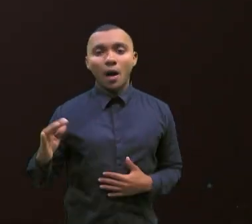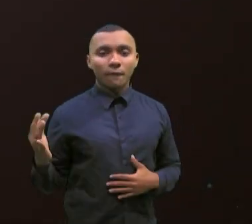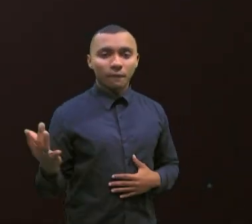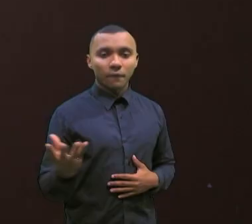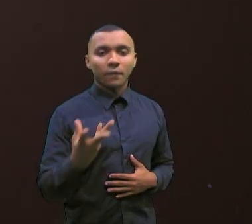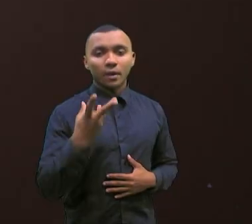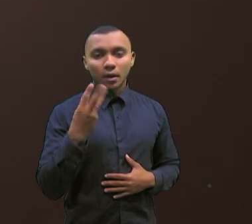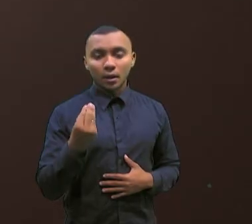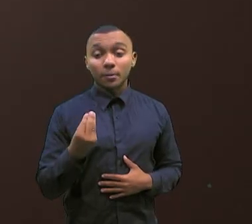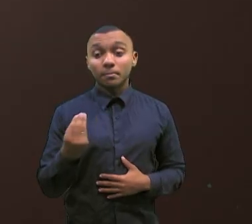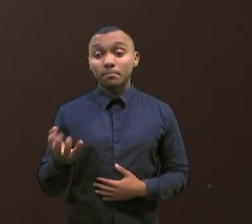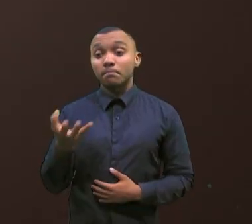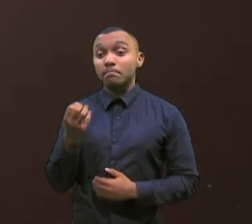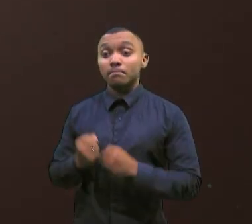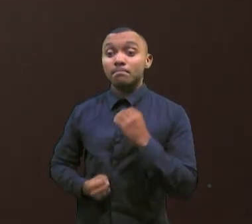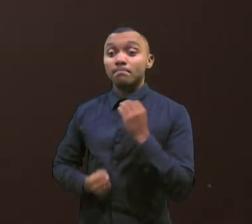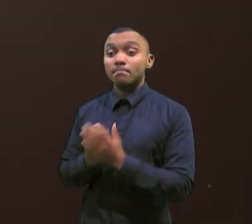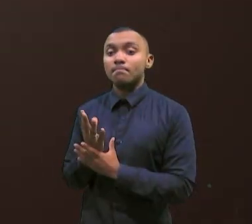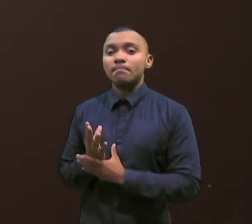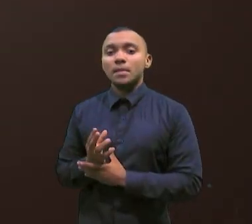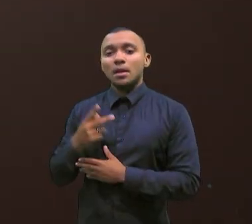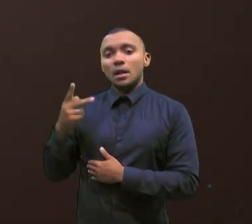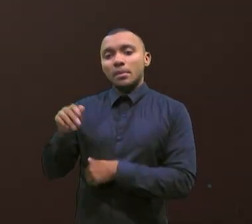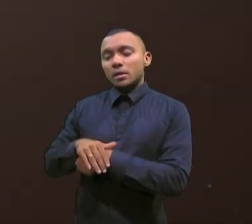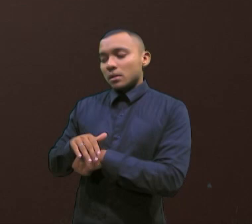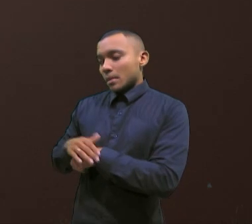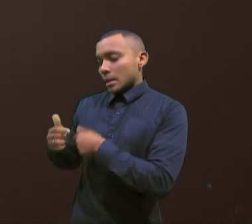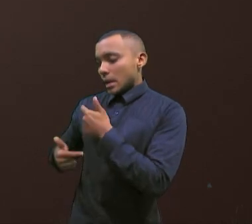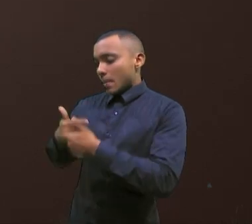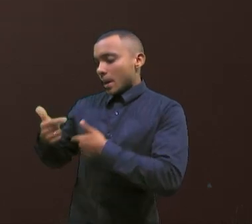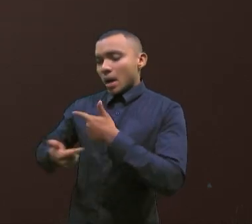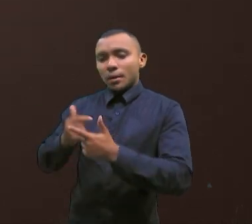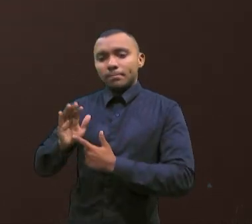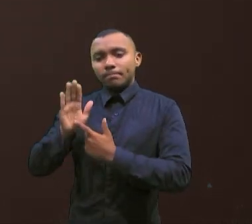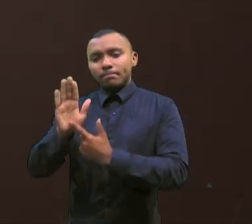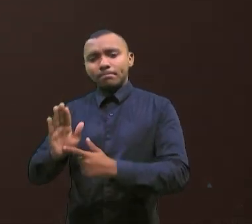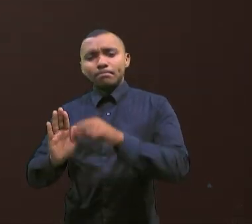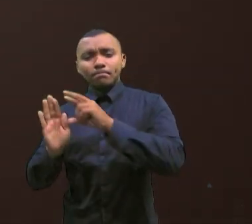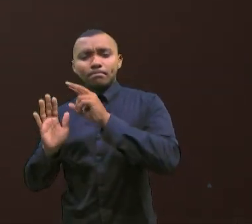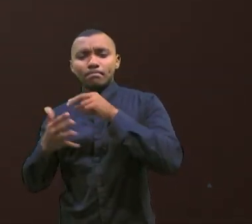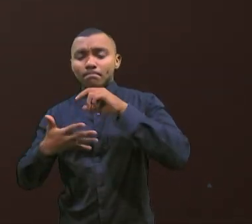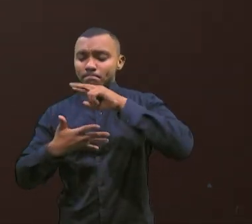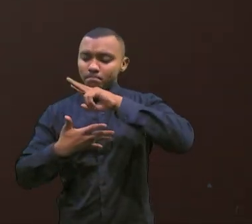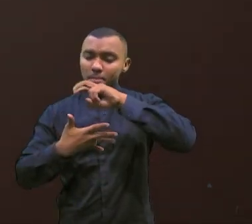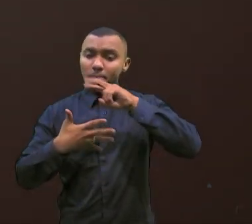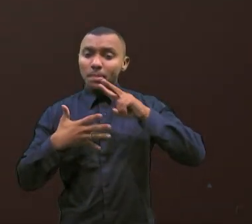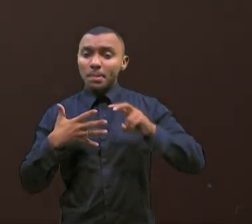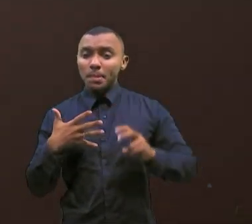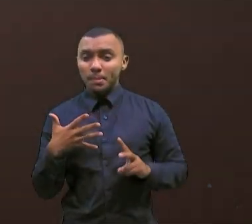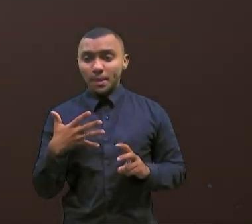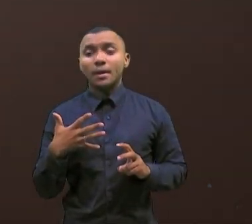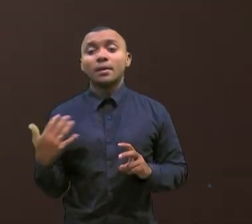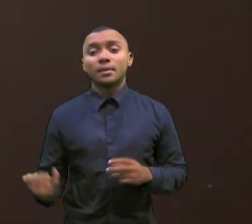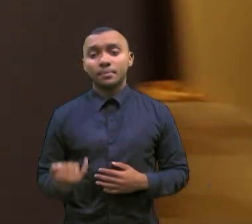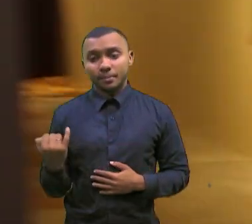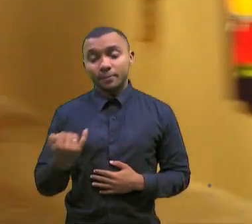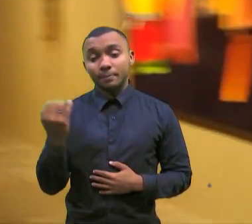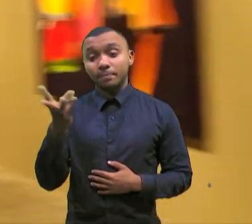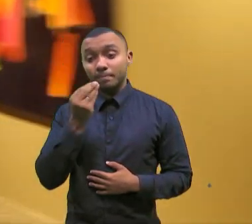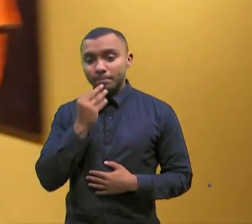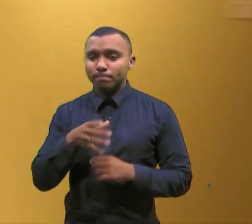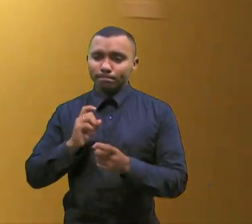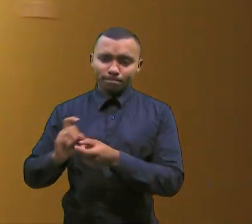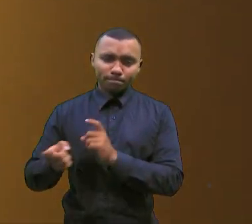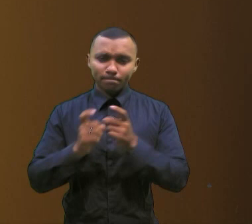ancestralidade para produzir os seus trabalhos e trazer questões hoje que são tão importantes para a gente falar mesmo das